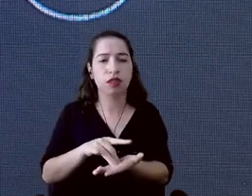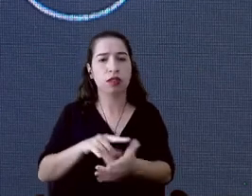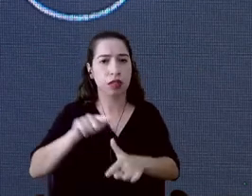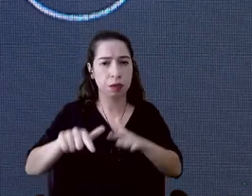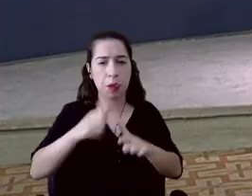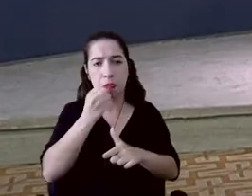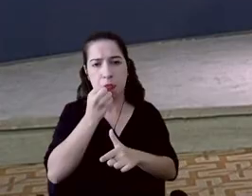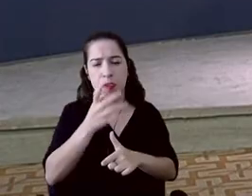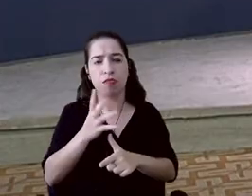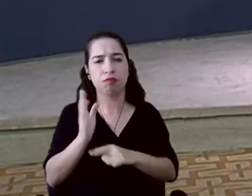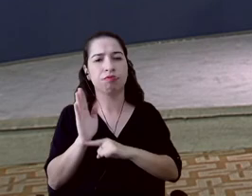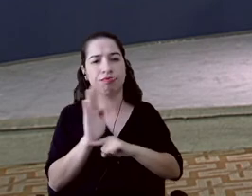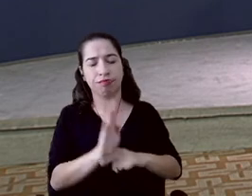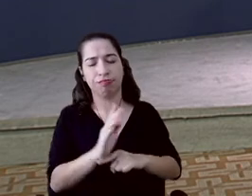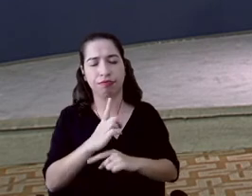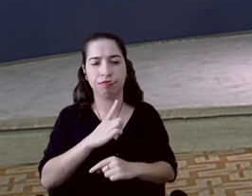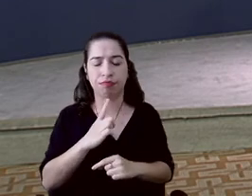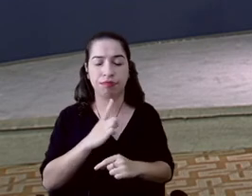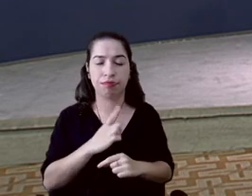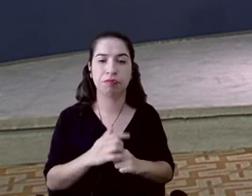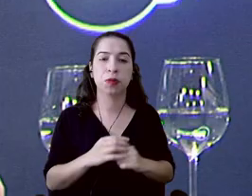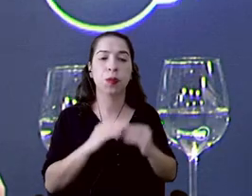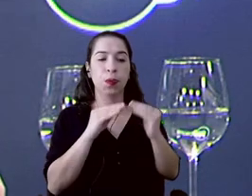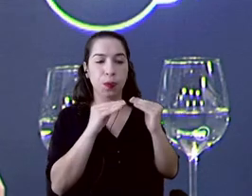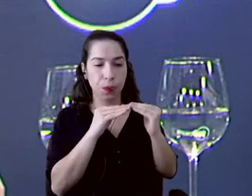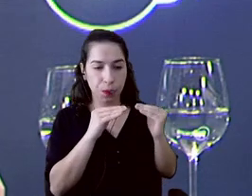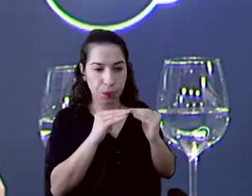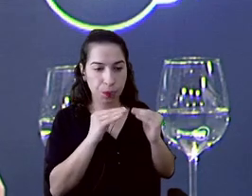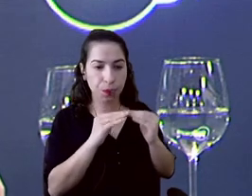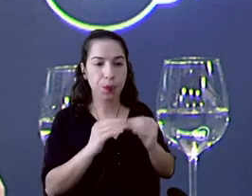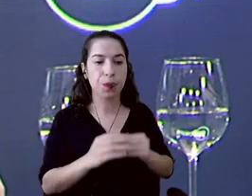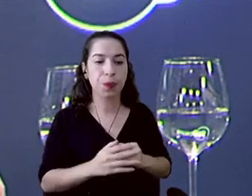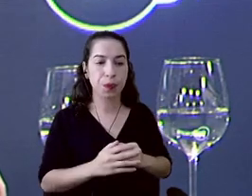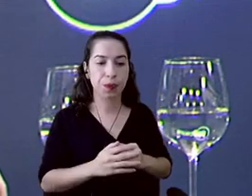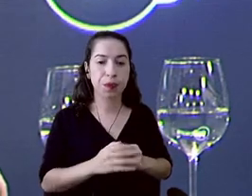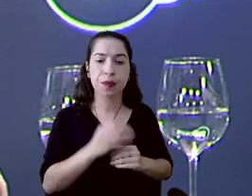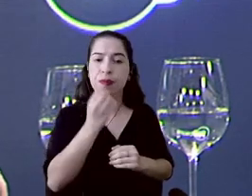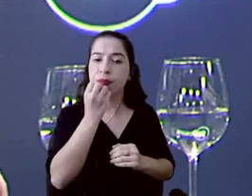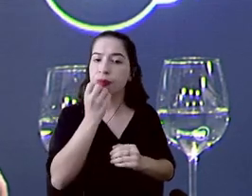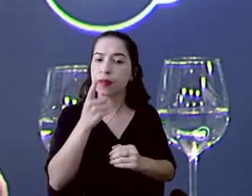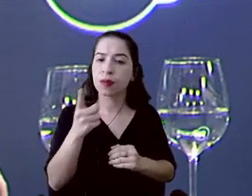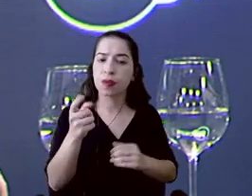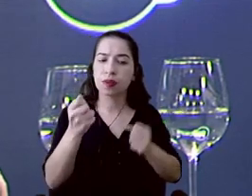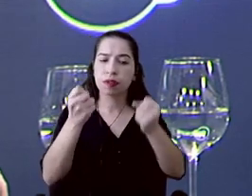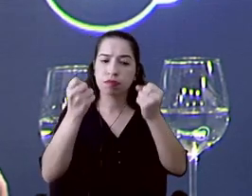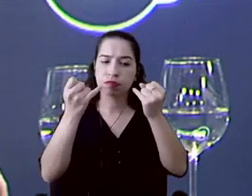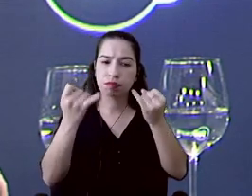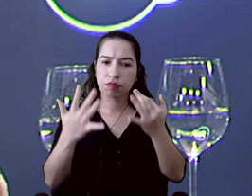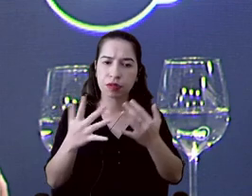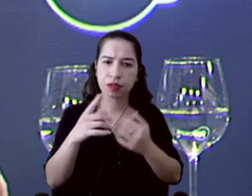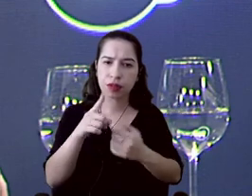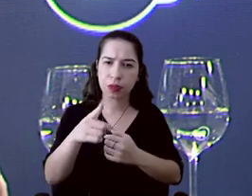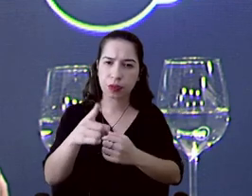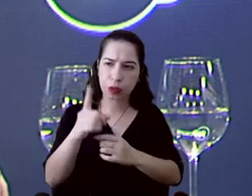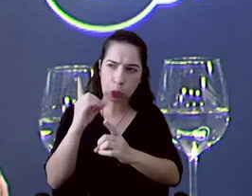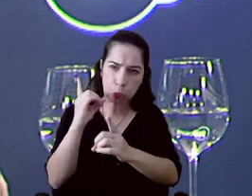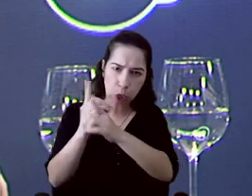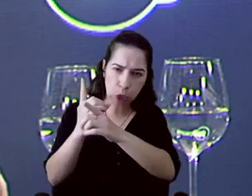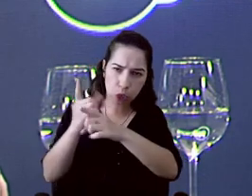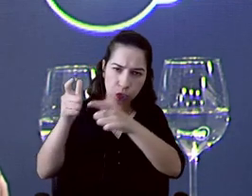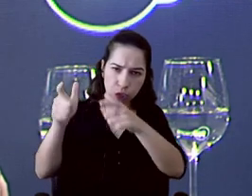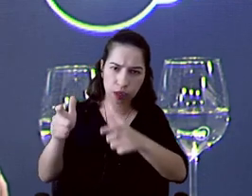trabalho Concordo totalmente João você falou agora pouco do encontro Que Vocês Fizeram no México